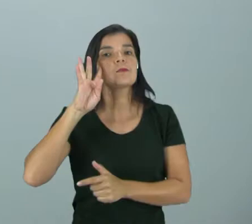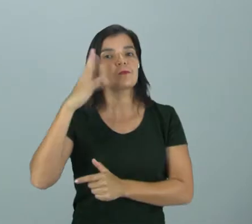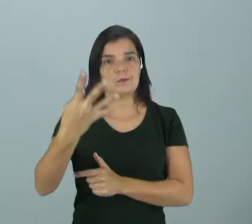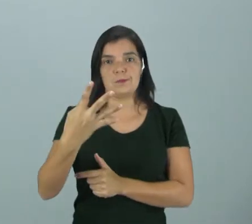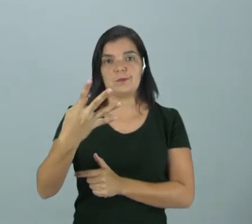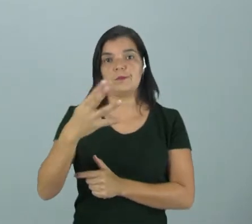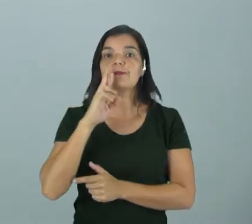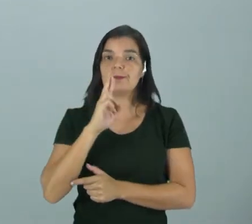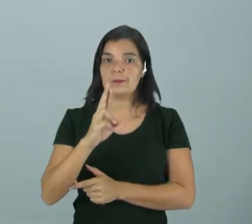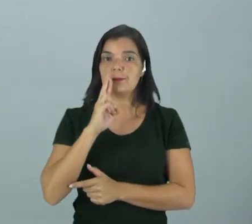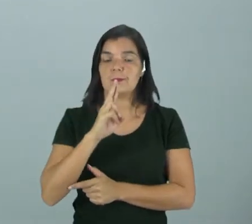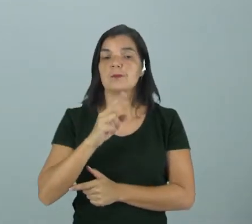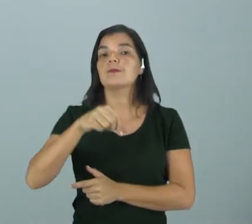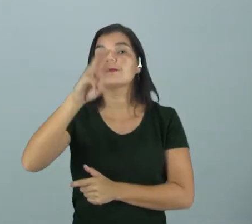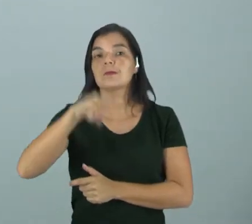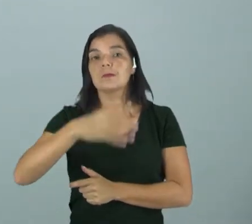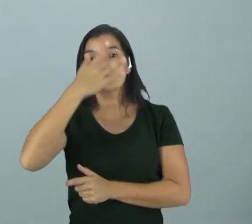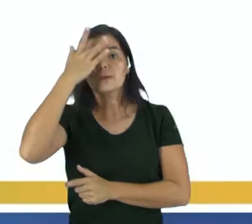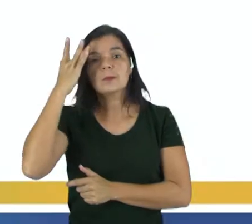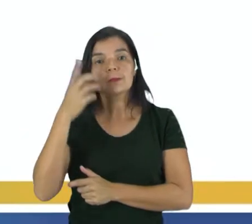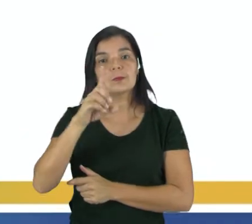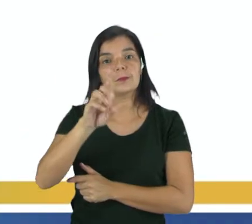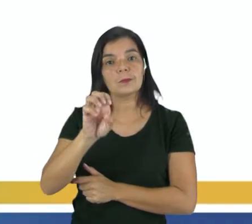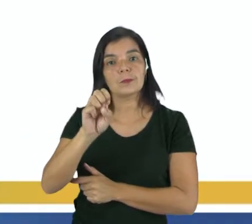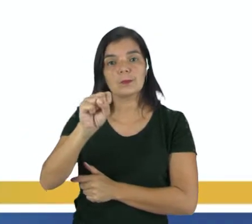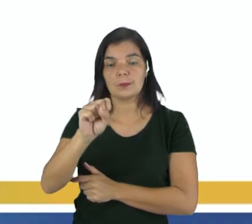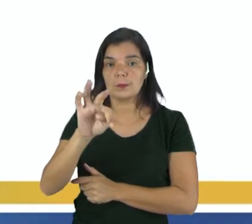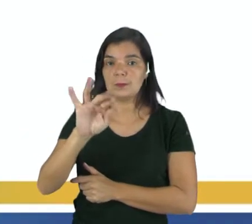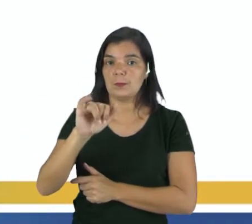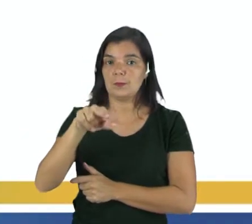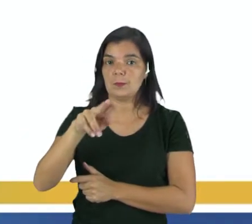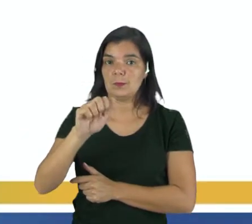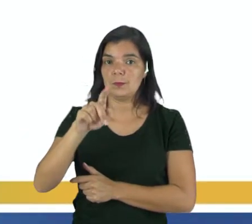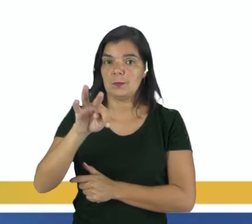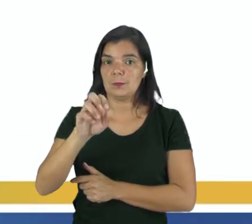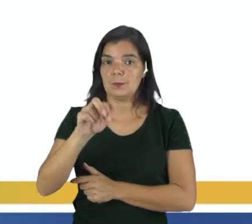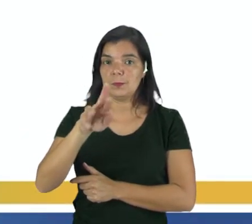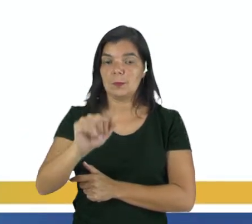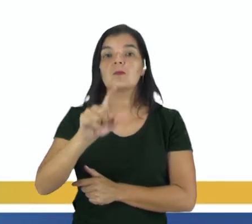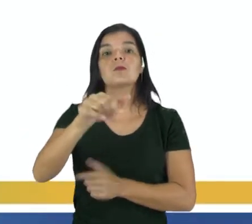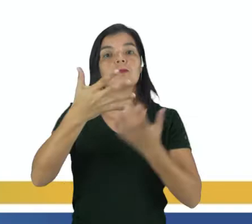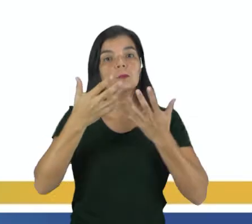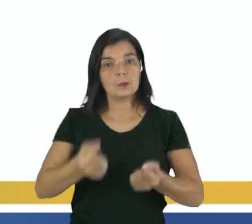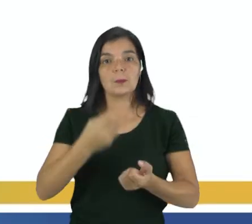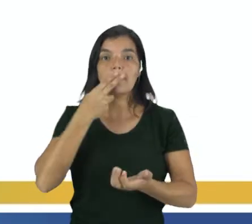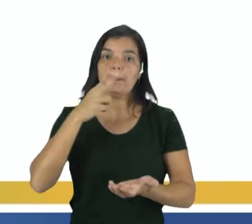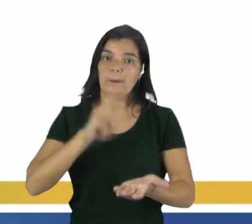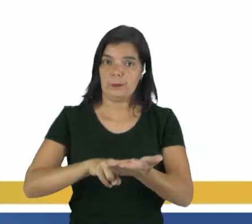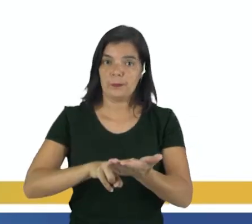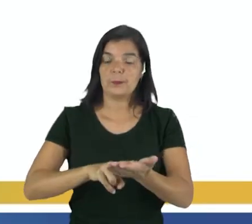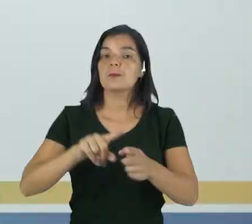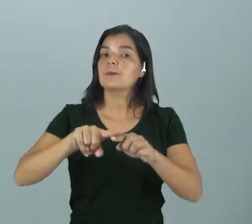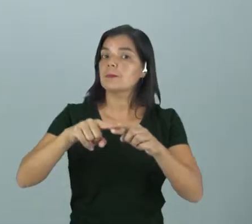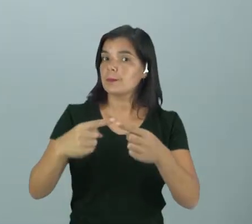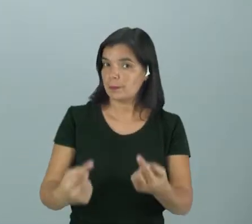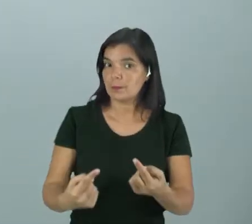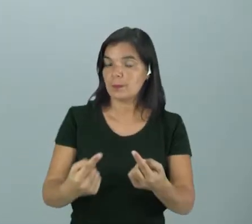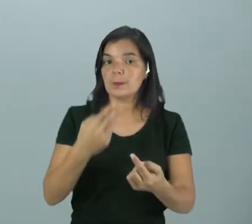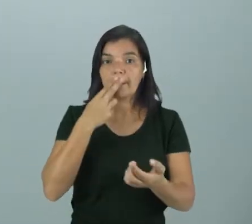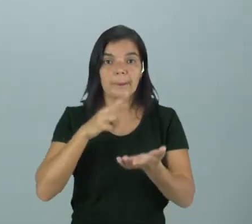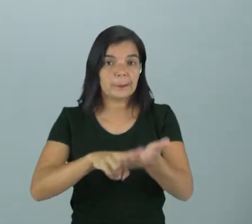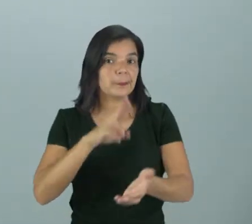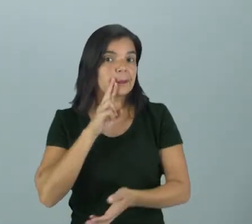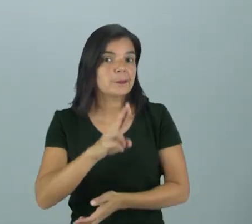seu problema. E quem é o destinatário? O destinatário é quem recebe a carta, mas o destinatário, na carta